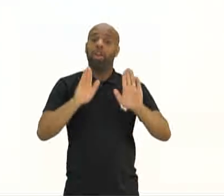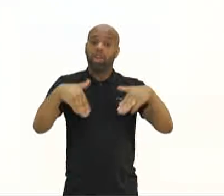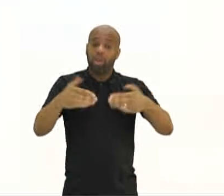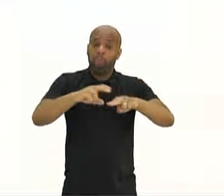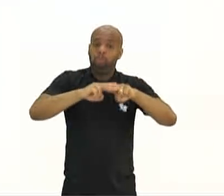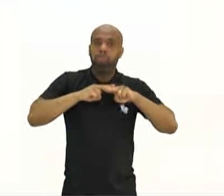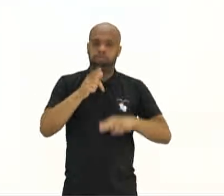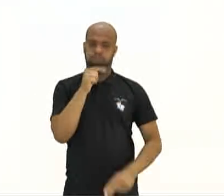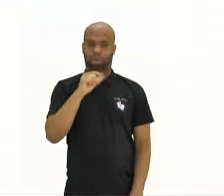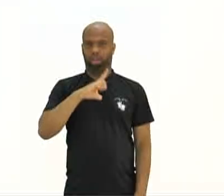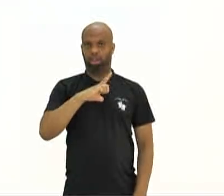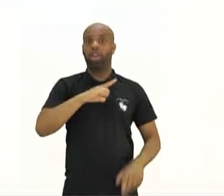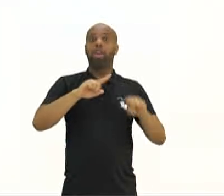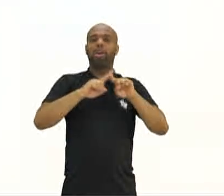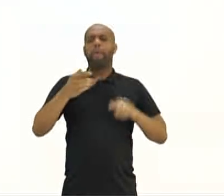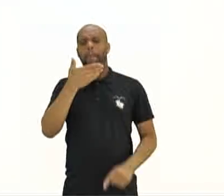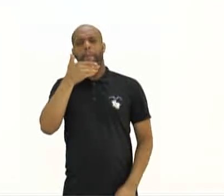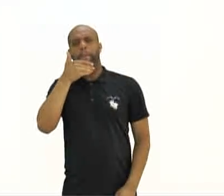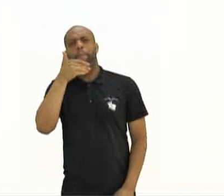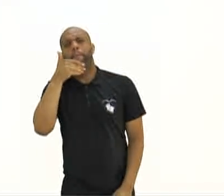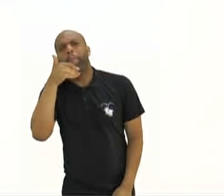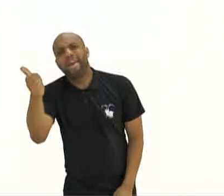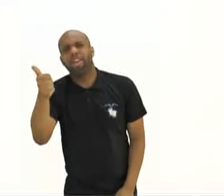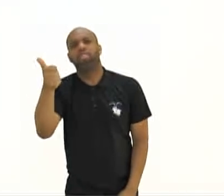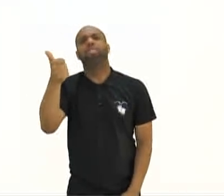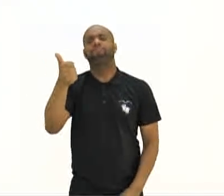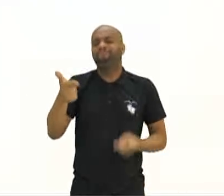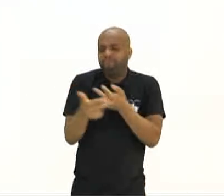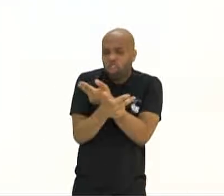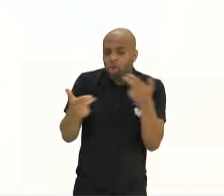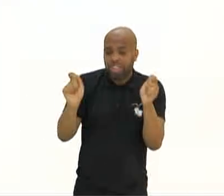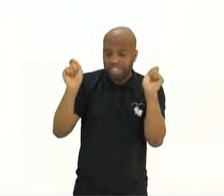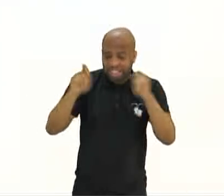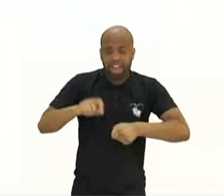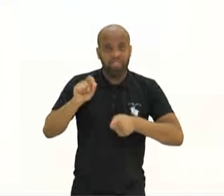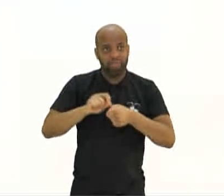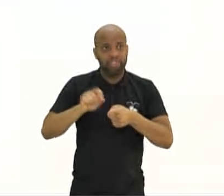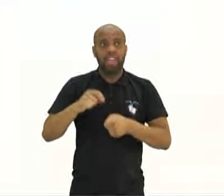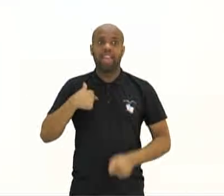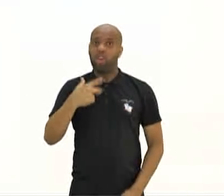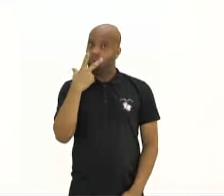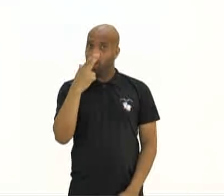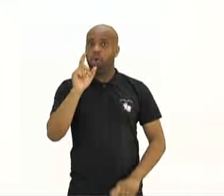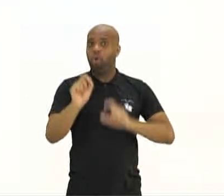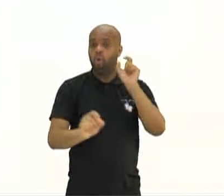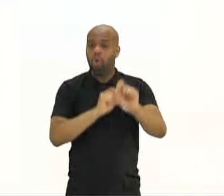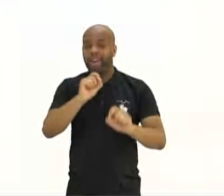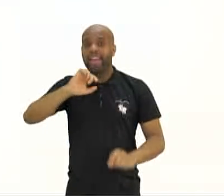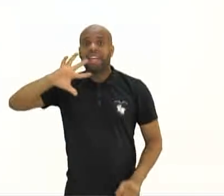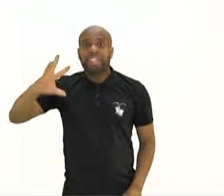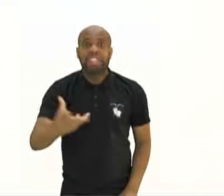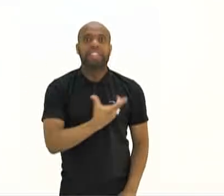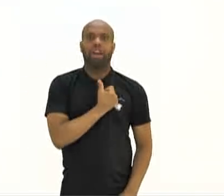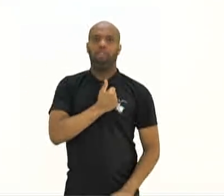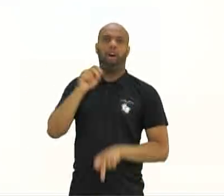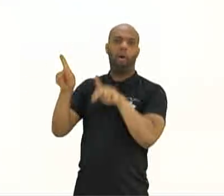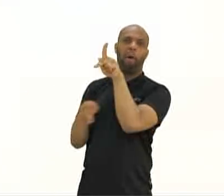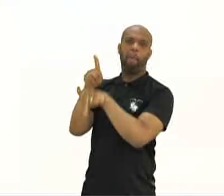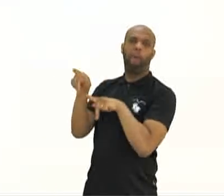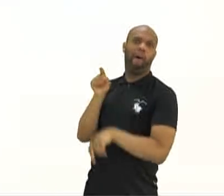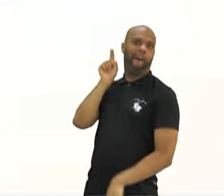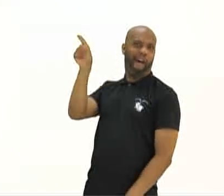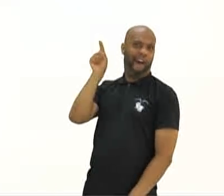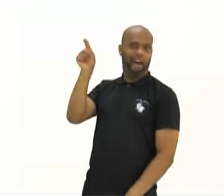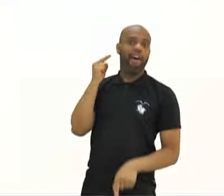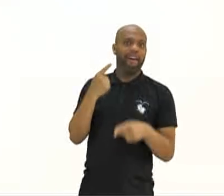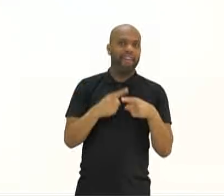tem. Porém, o melhor fruto que nela se pode fazer, me parece que será salvar esta gente. Ou seja, veja que o próprio